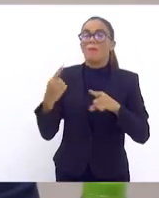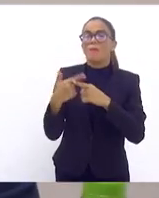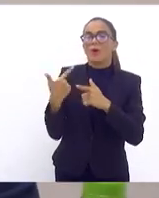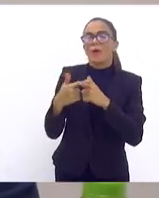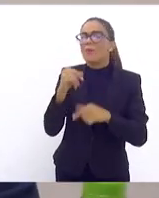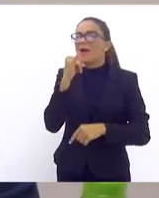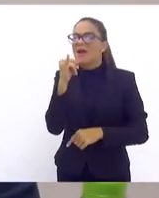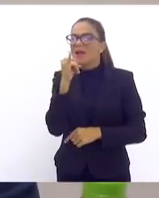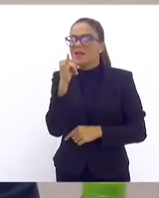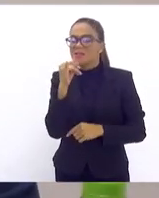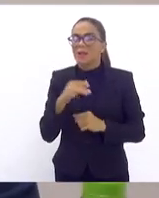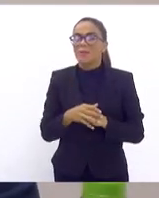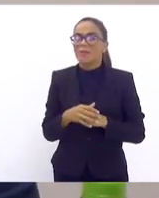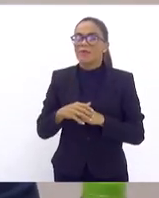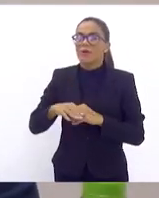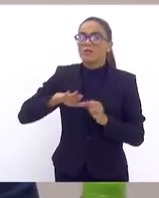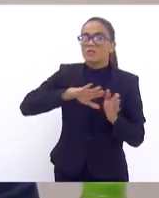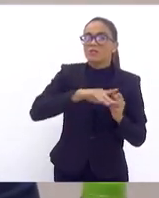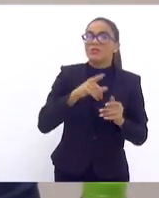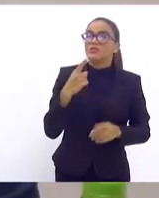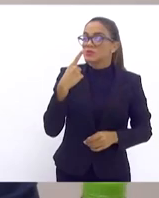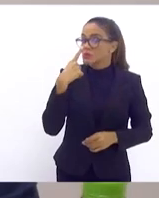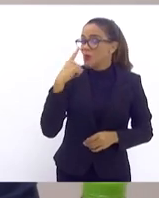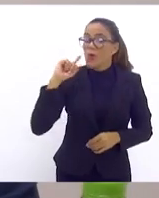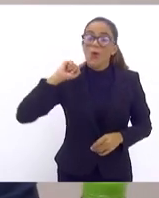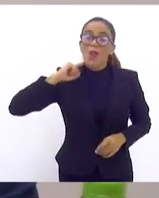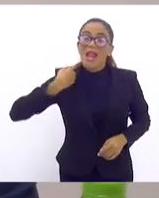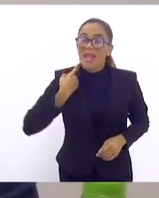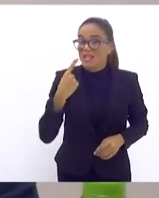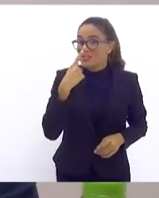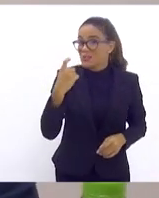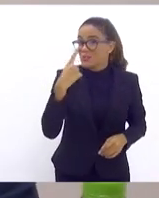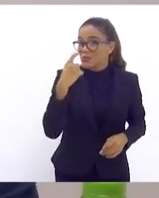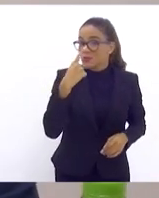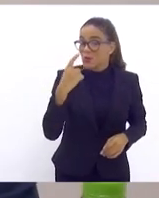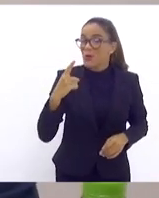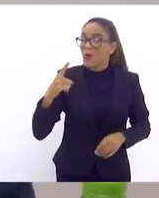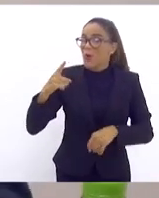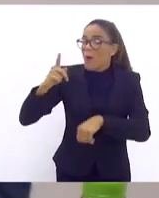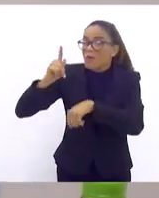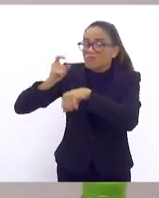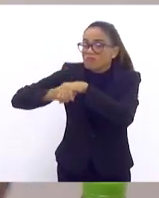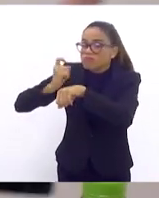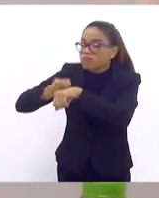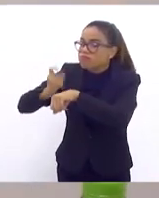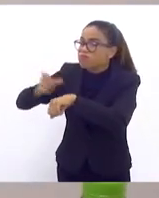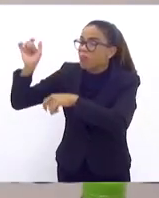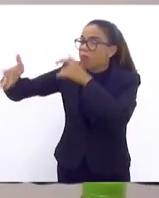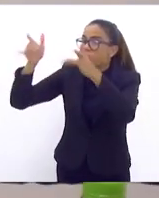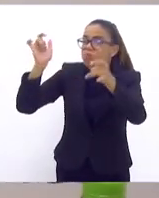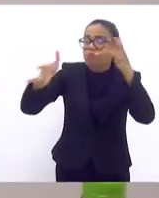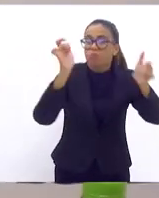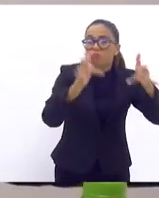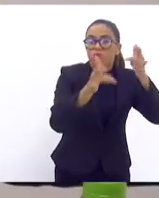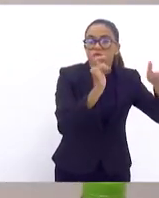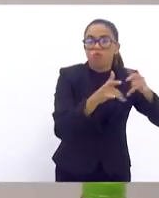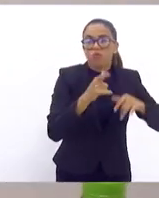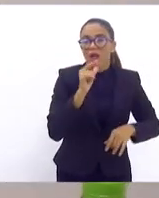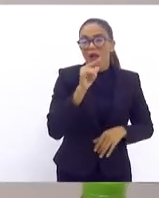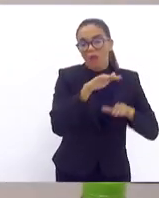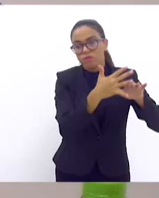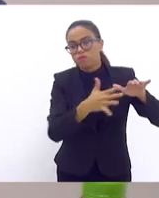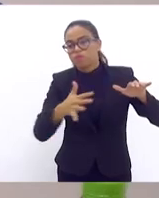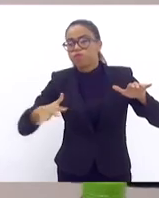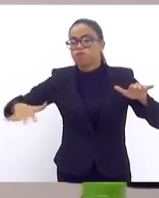por exemplo, fazer remoção do lixo sólido na Baía de Guanabara. Ou o deputado Mink não poderia fazer o maravilhoso projeto